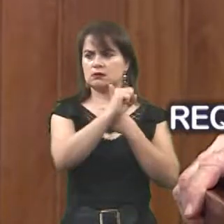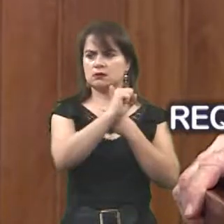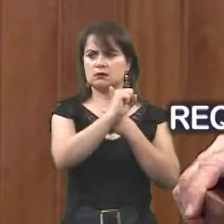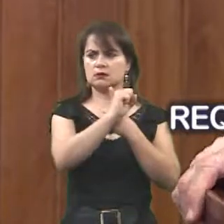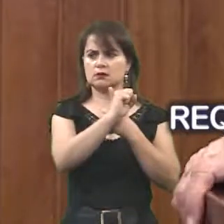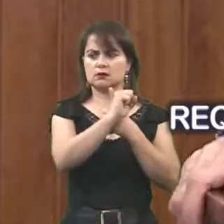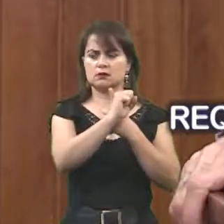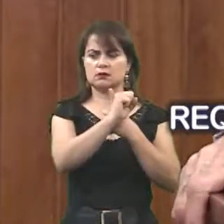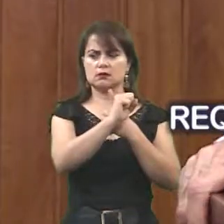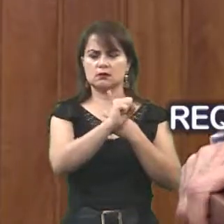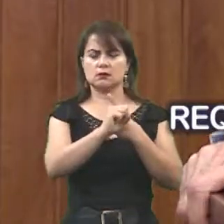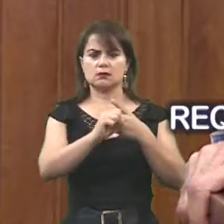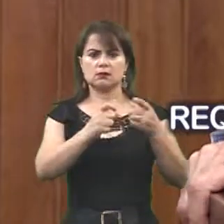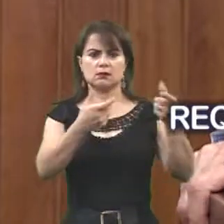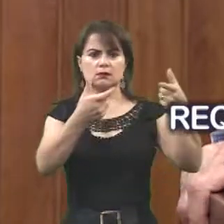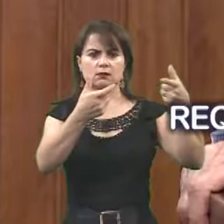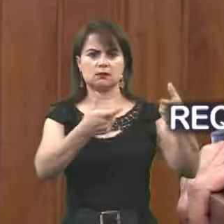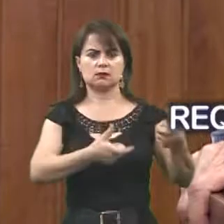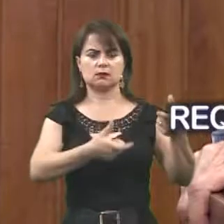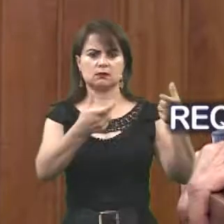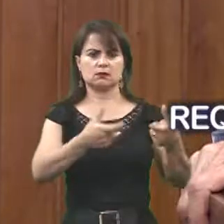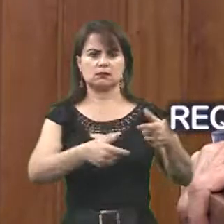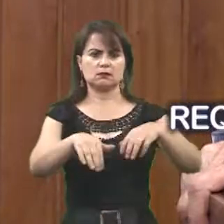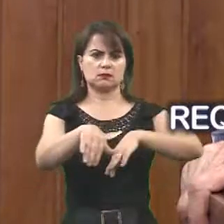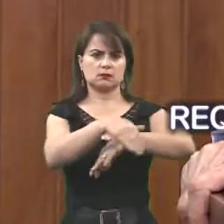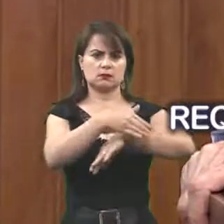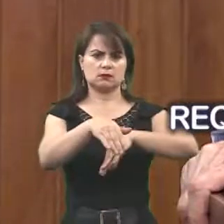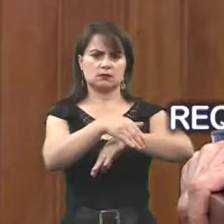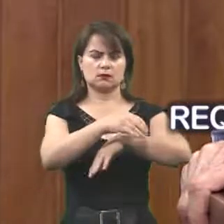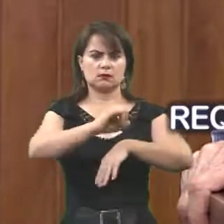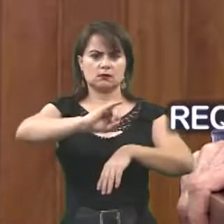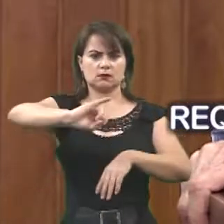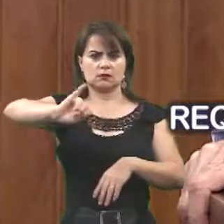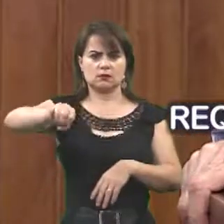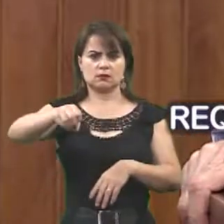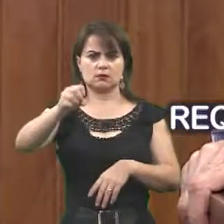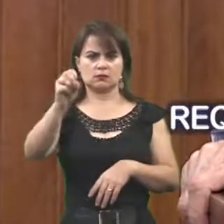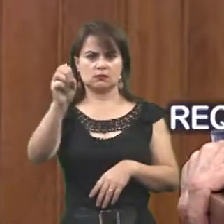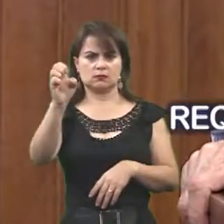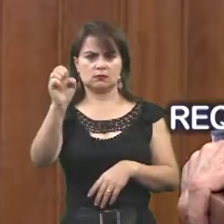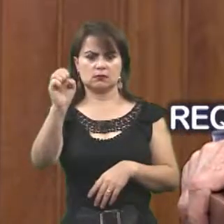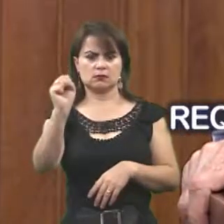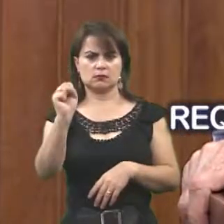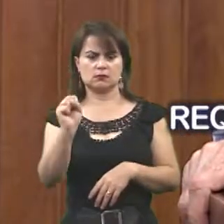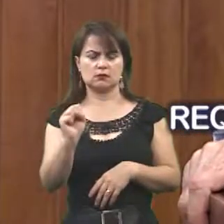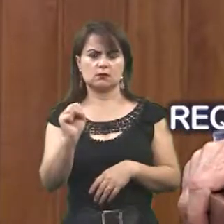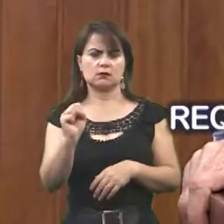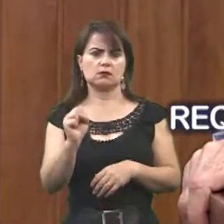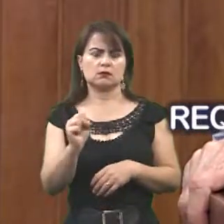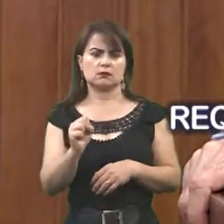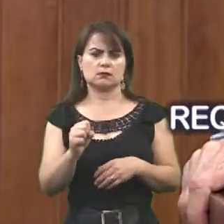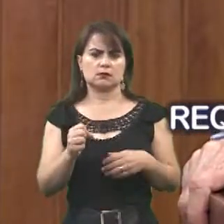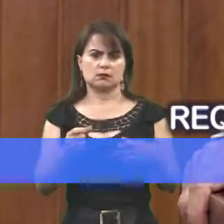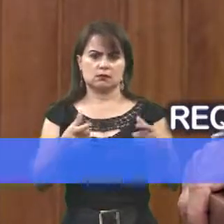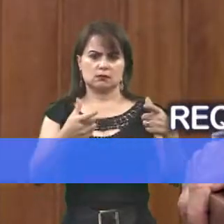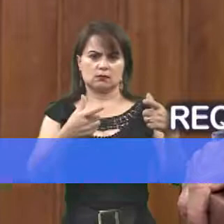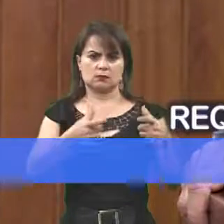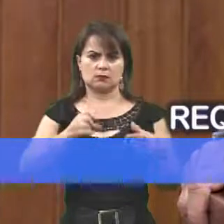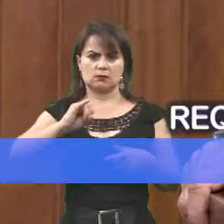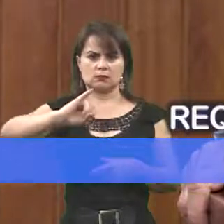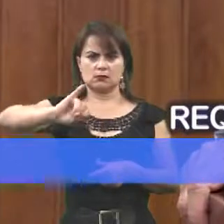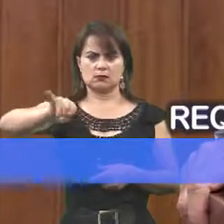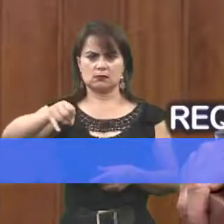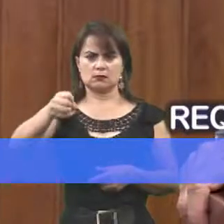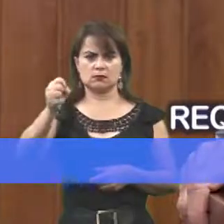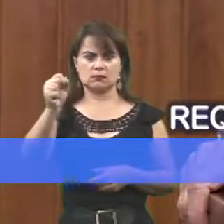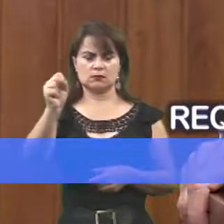Michele, localizada na rua José Silva 470, bairro Jardim Fontanelli.